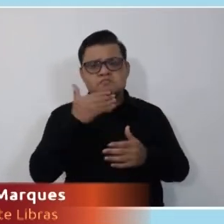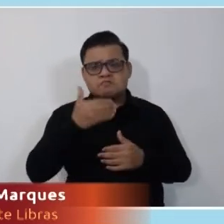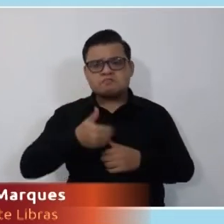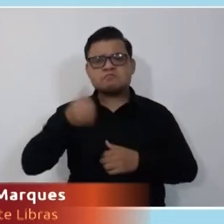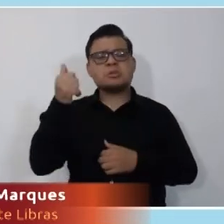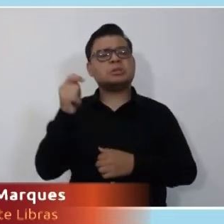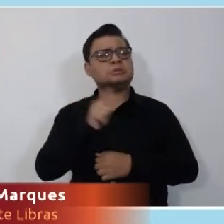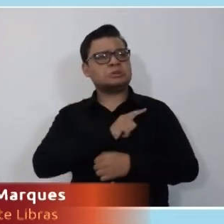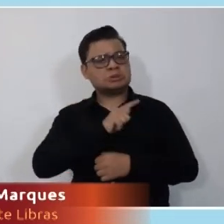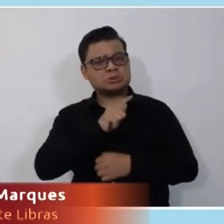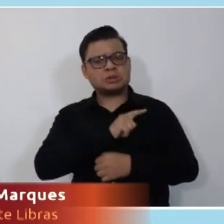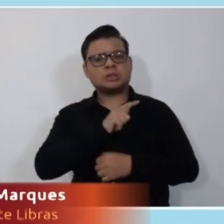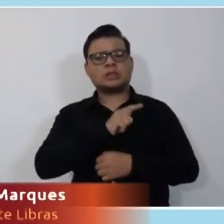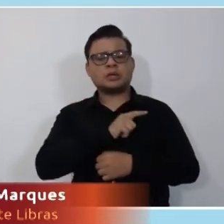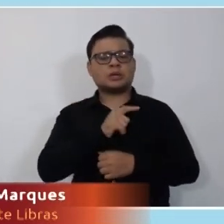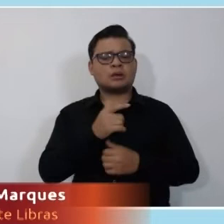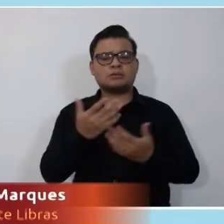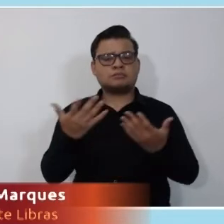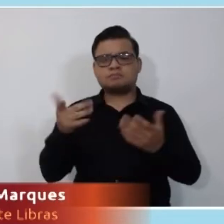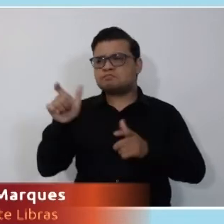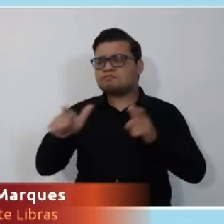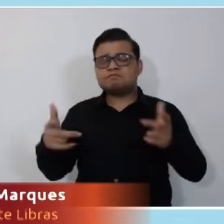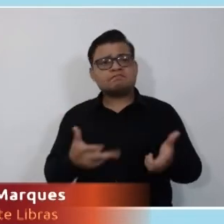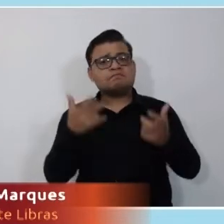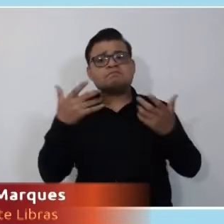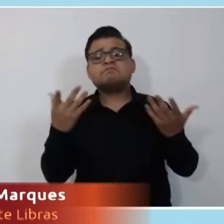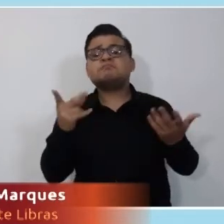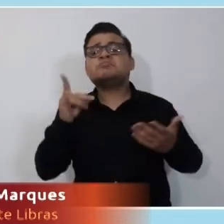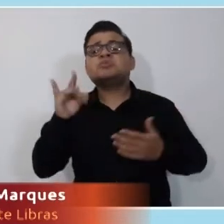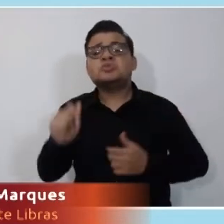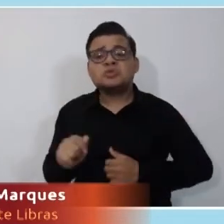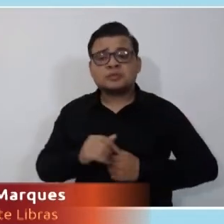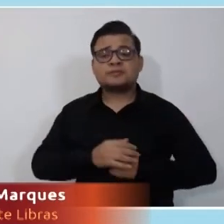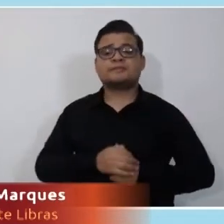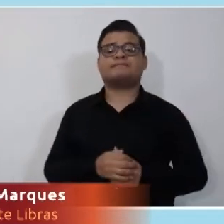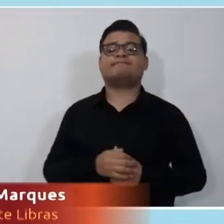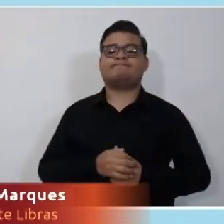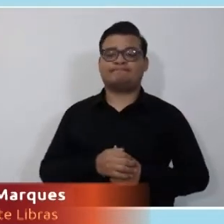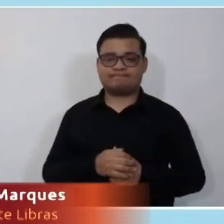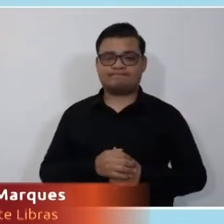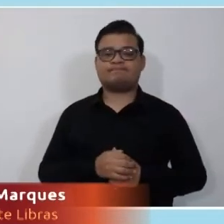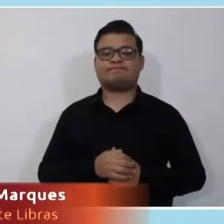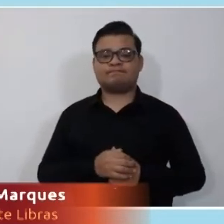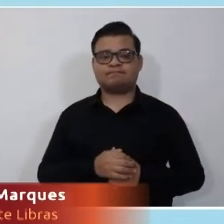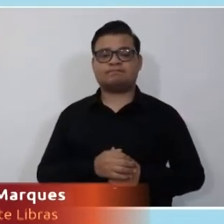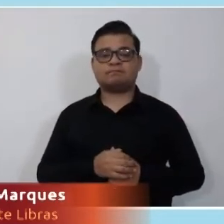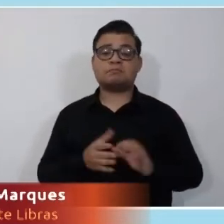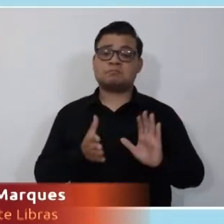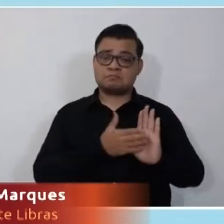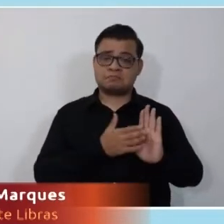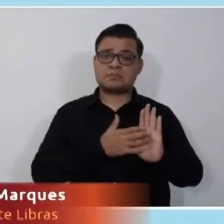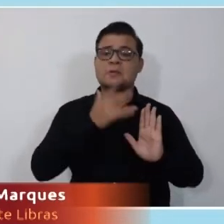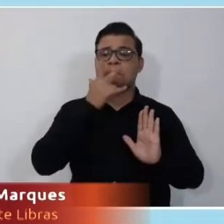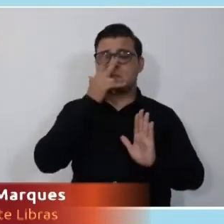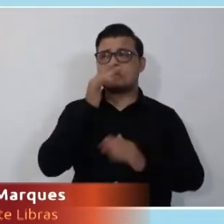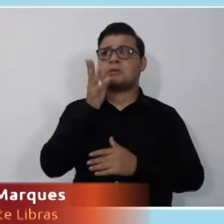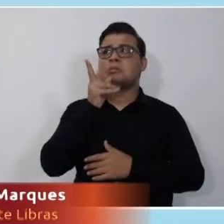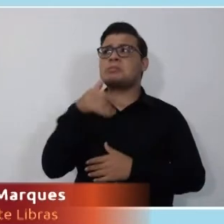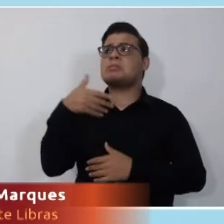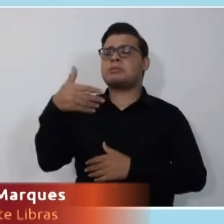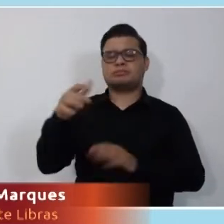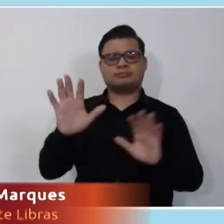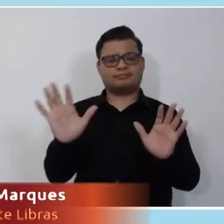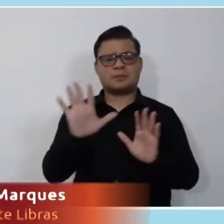podem ser aplicadas. É um plano, ele acaba tendo um efeito aparentemente de longo prazo, mas no curtíssimo